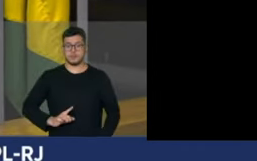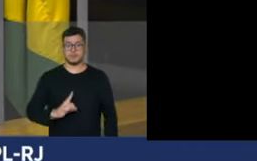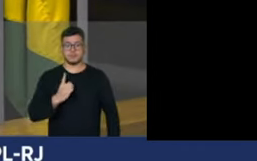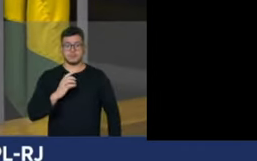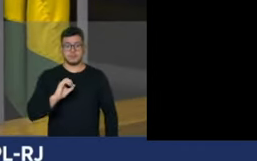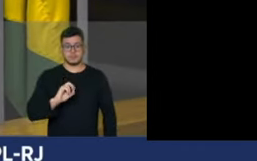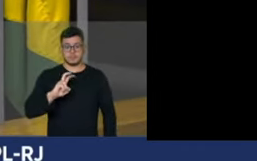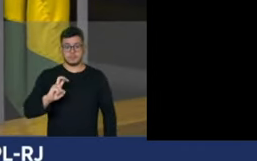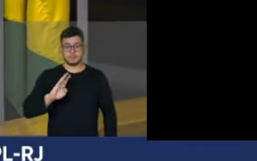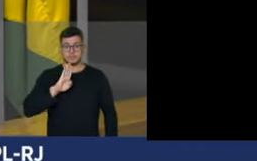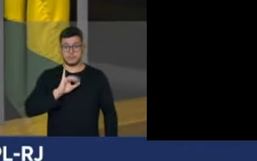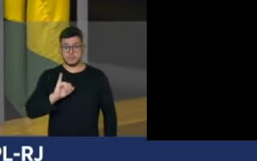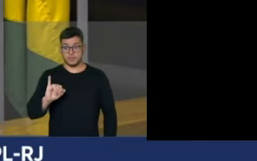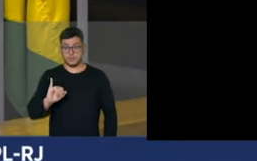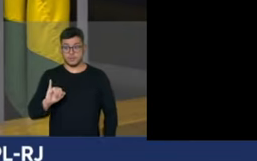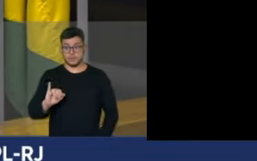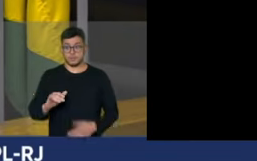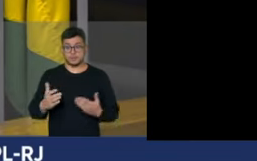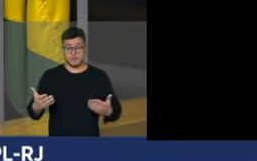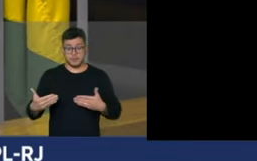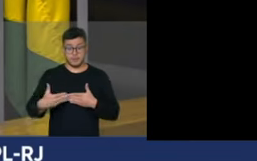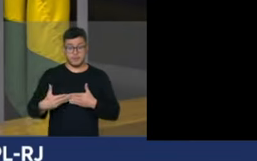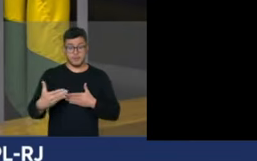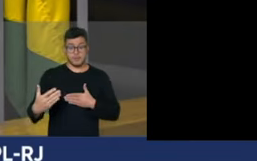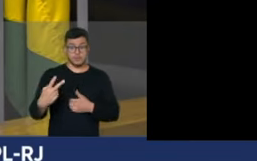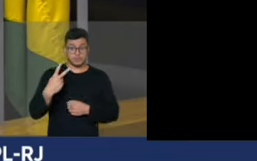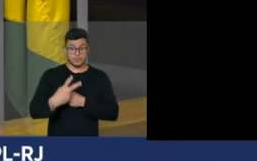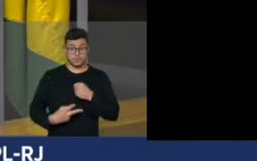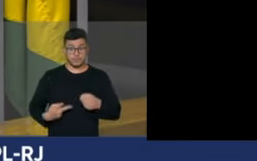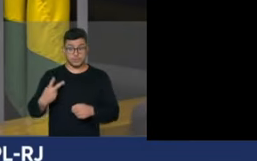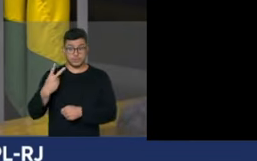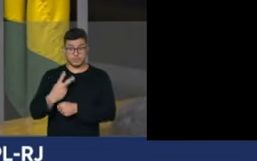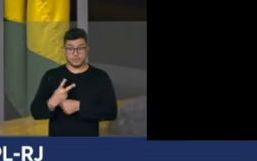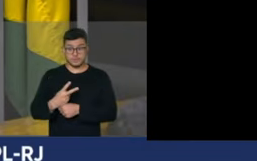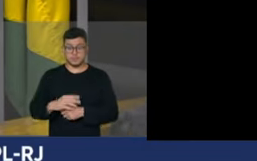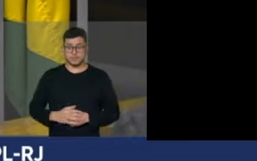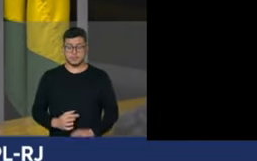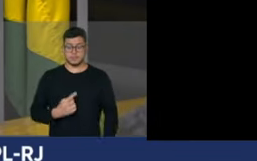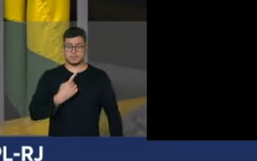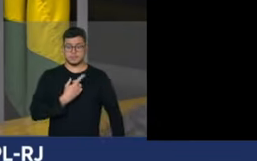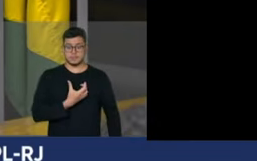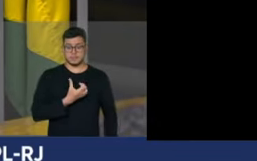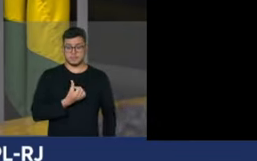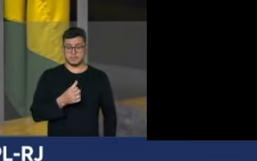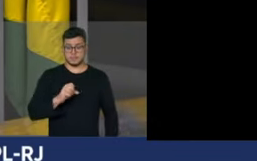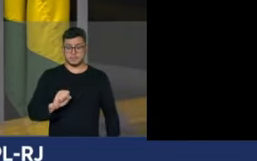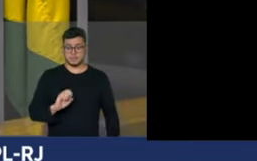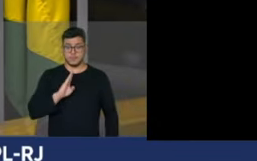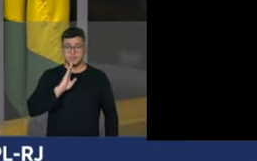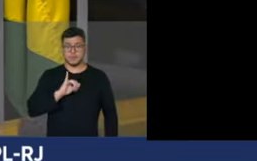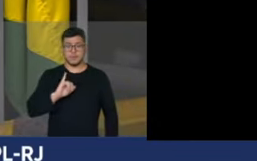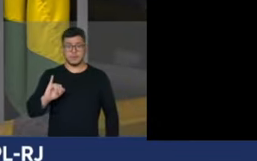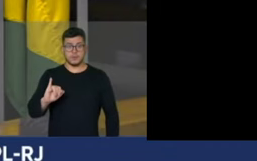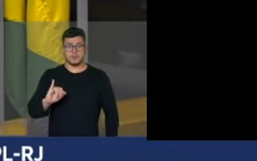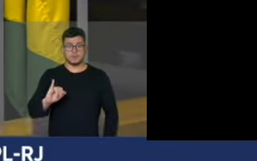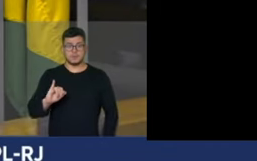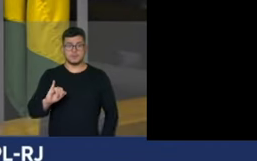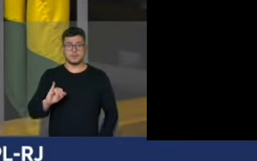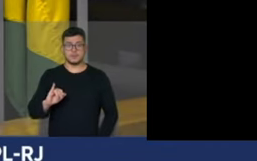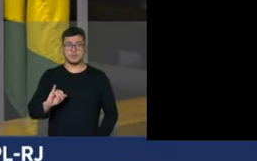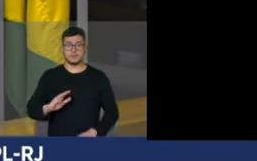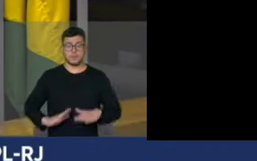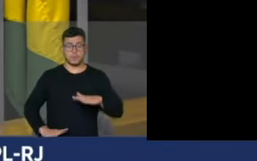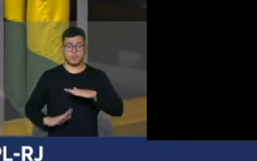durante 2 anos, 168 bilhões fora do teto de gastos por 2 anos. 2 anos em